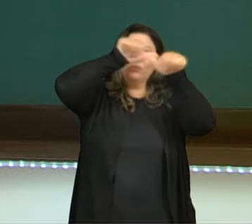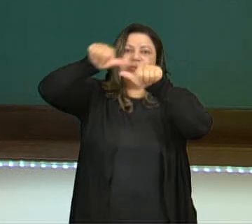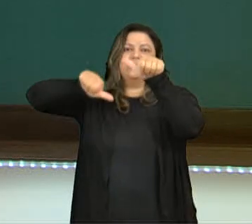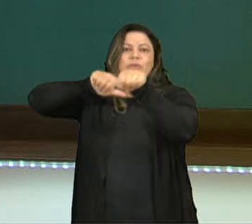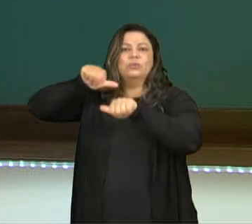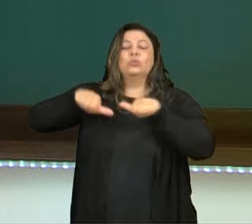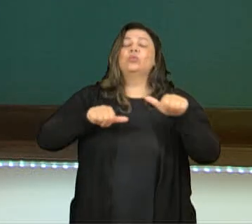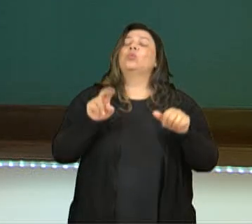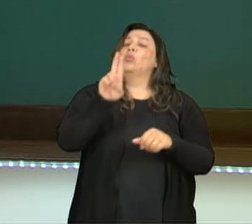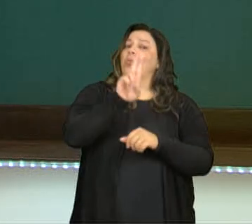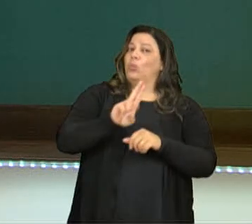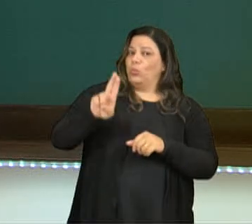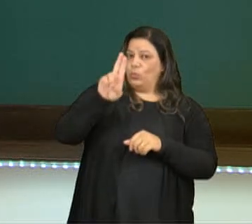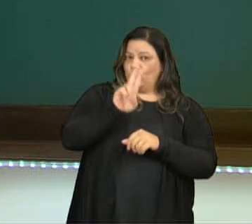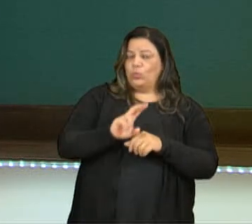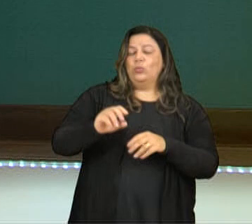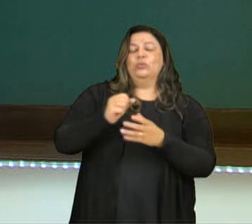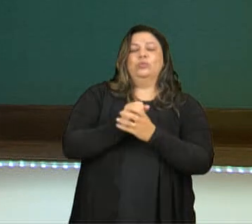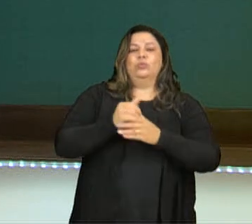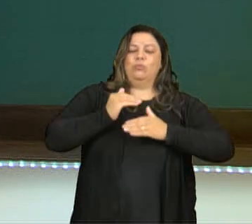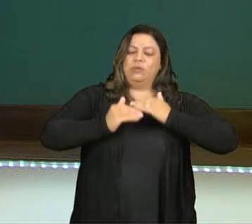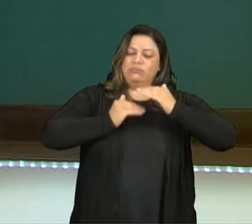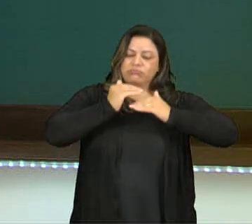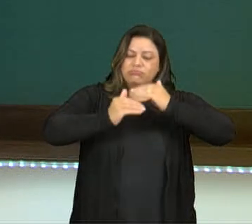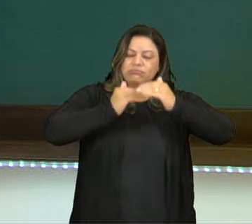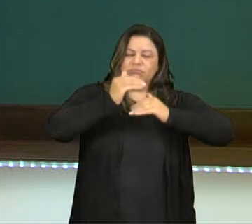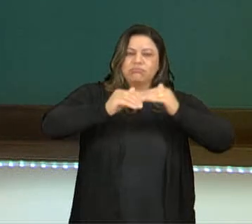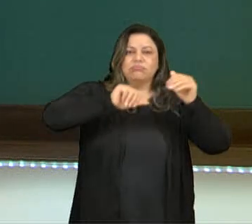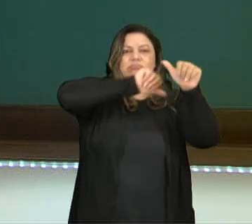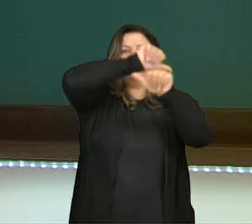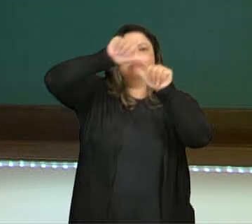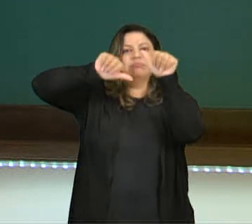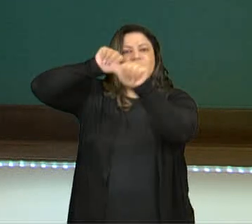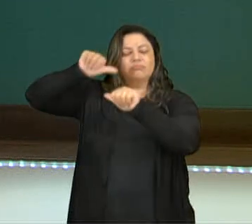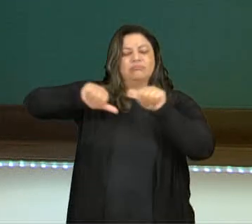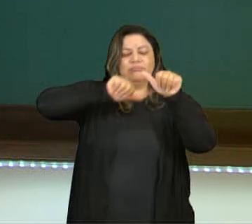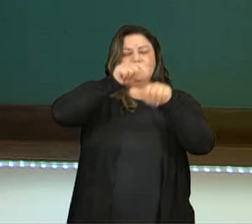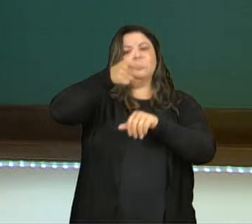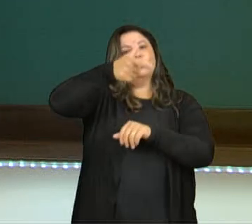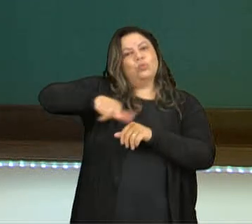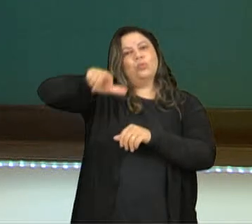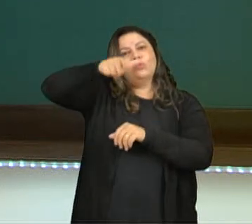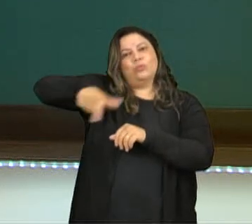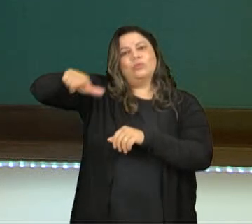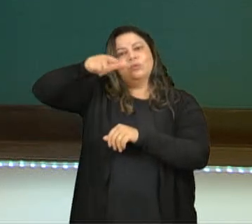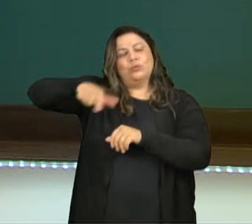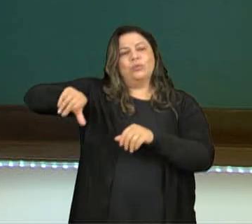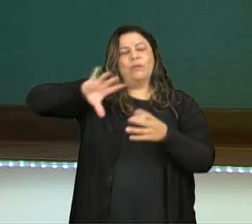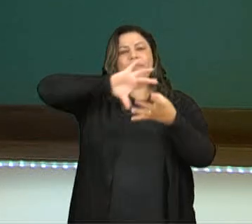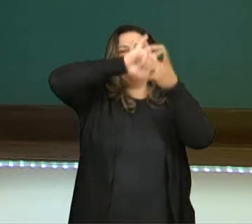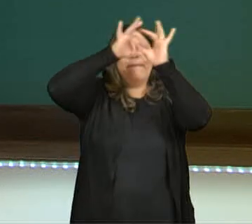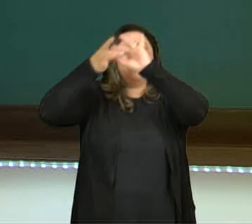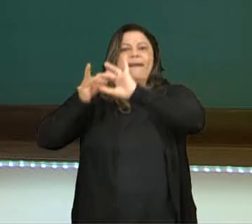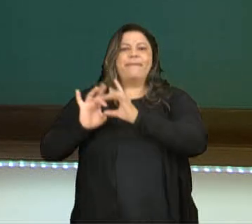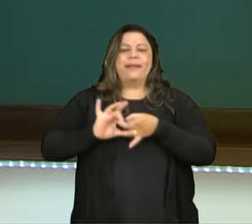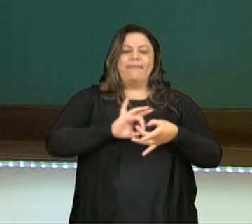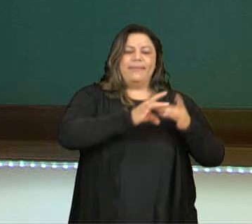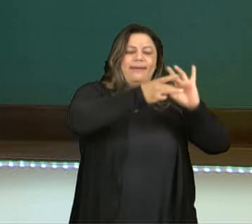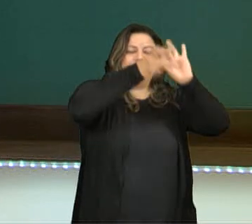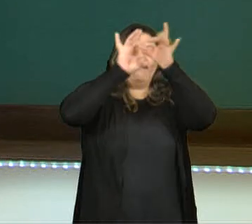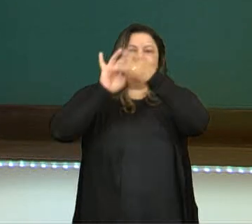tenho a disponibilidade de usar de novo e ser reposto de novo, criando um ciclo de utilização